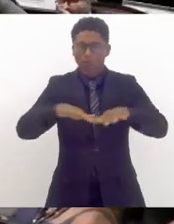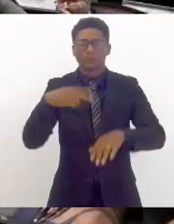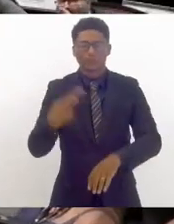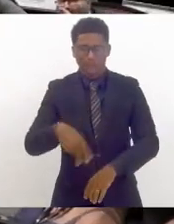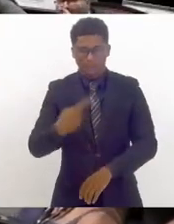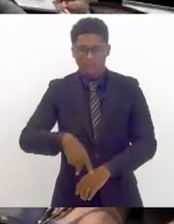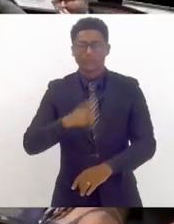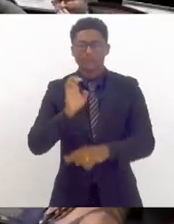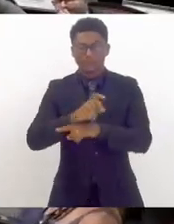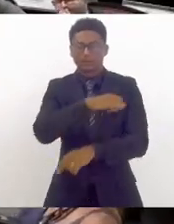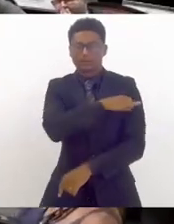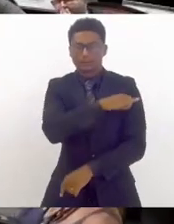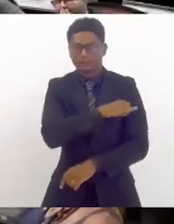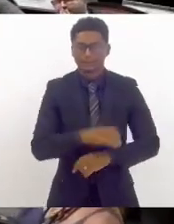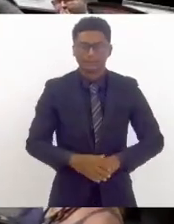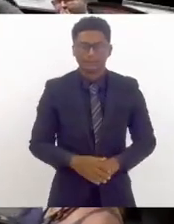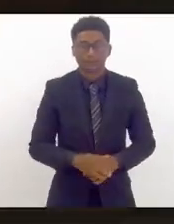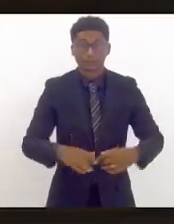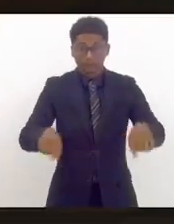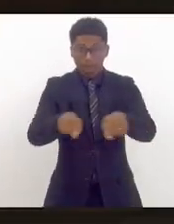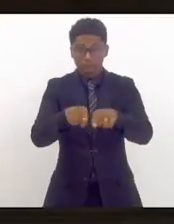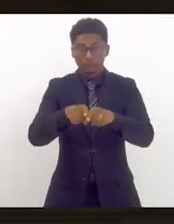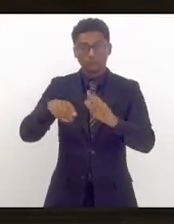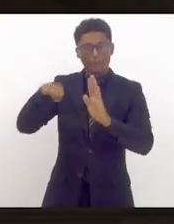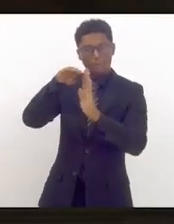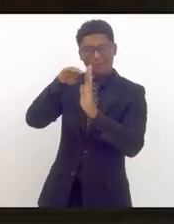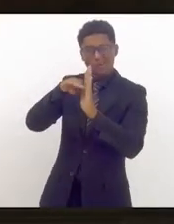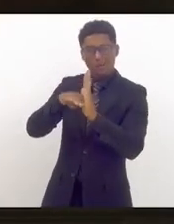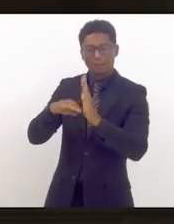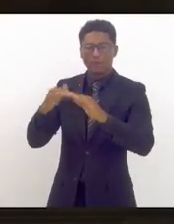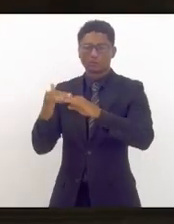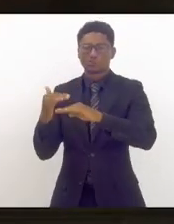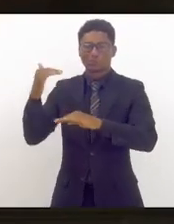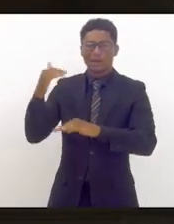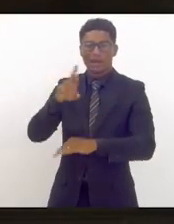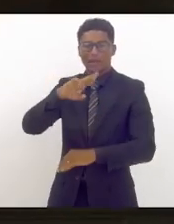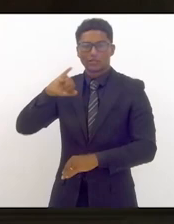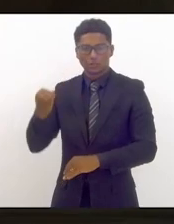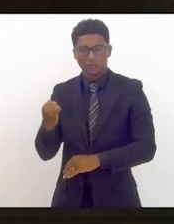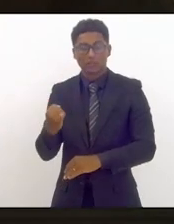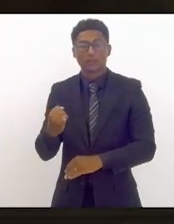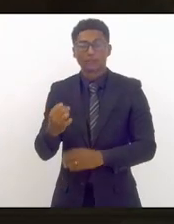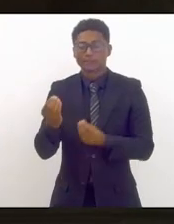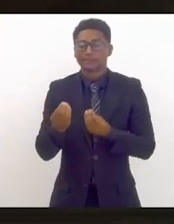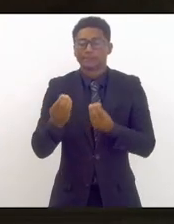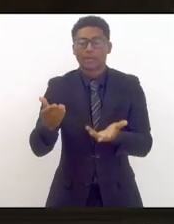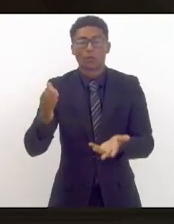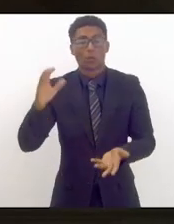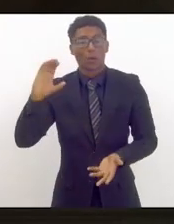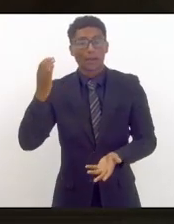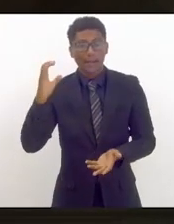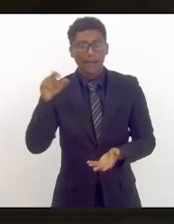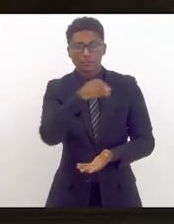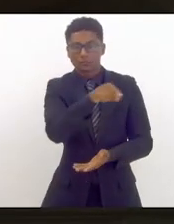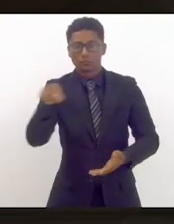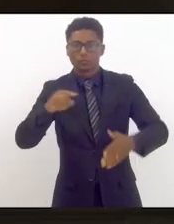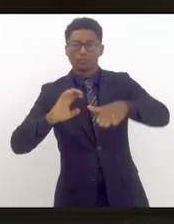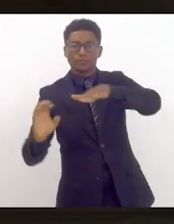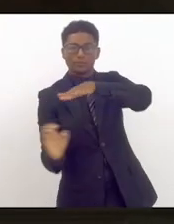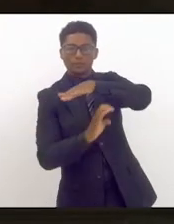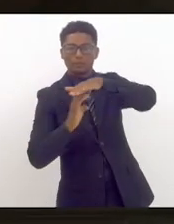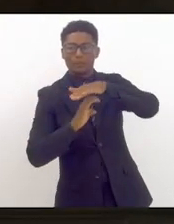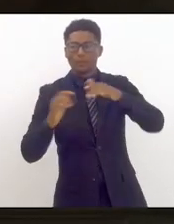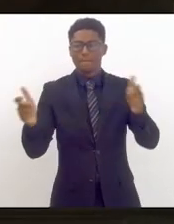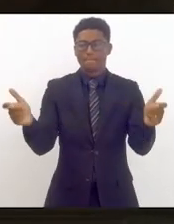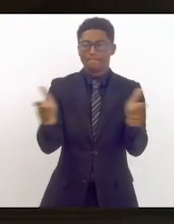pelo SuperRJ que abrimos linha de crédito para microempreendedoras, cooperativas de pequenos